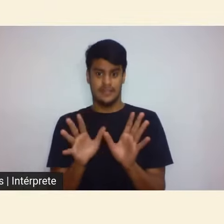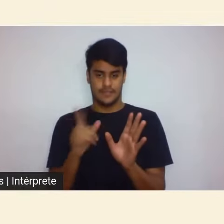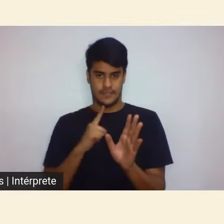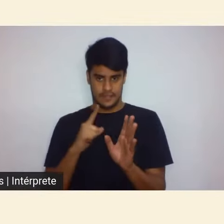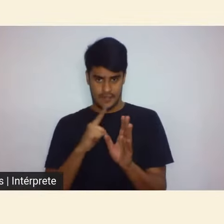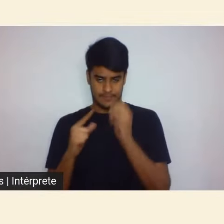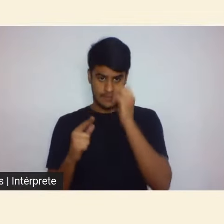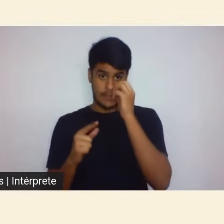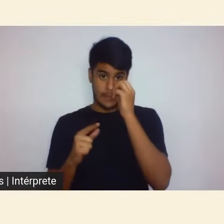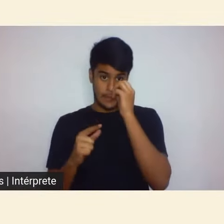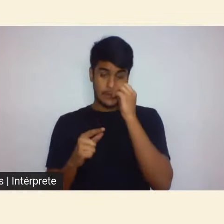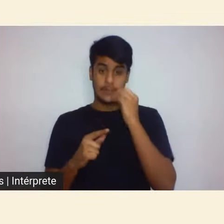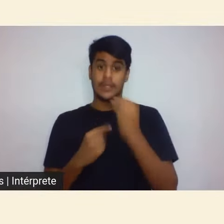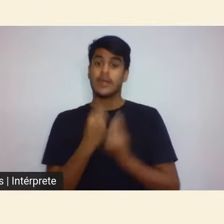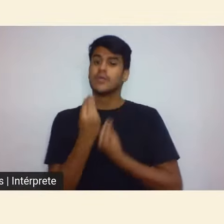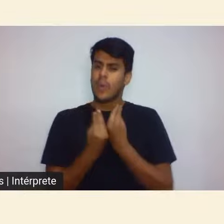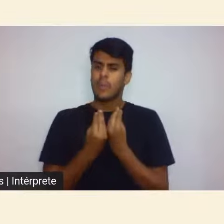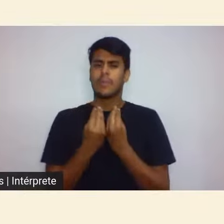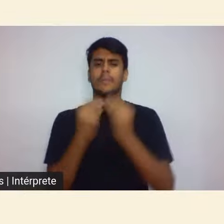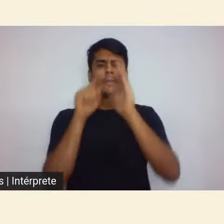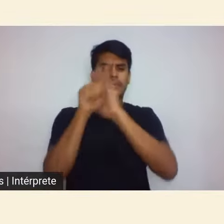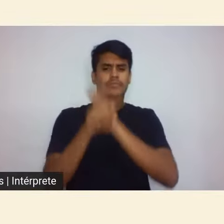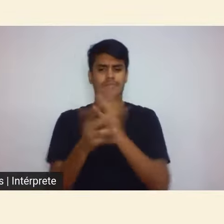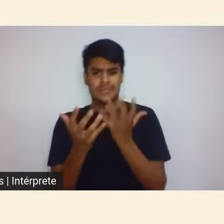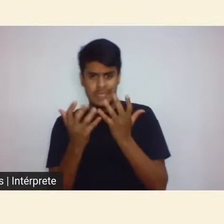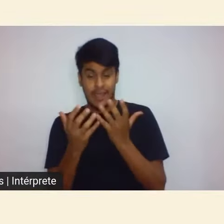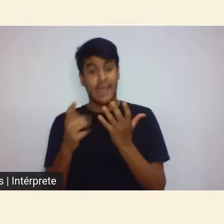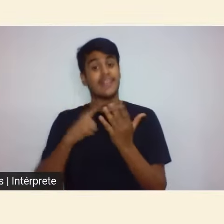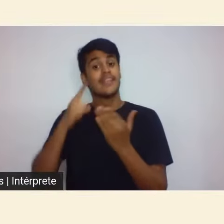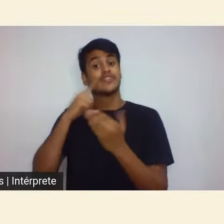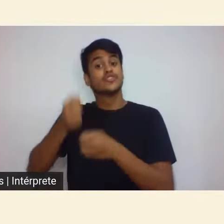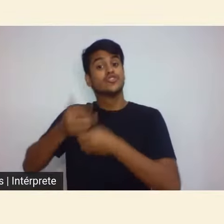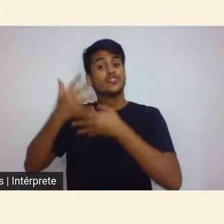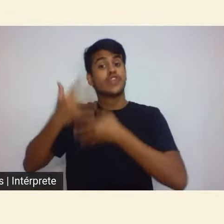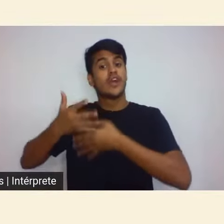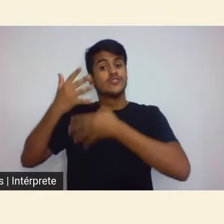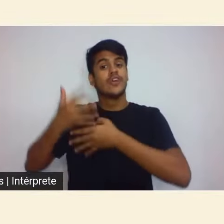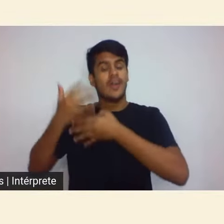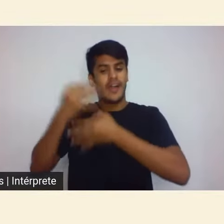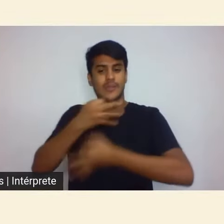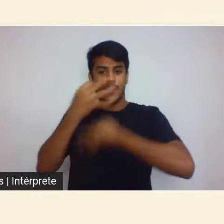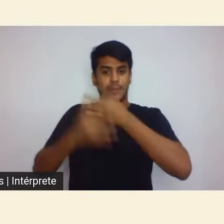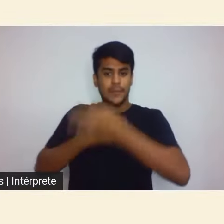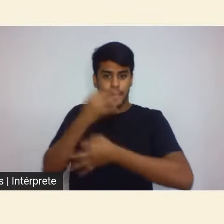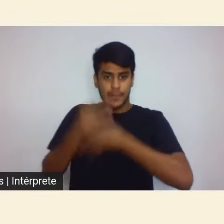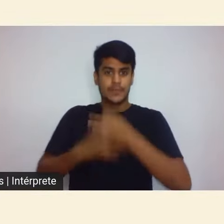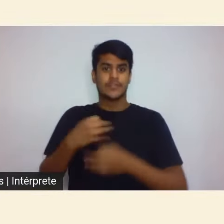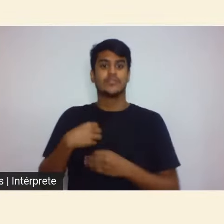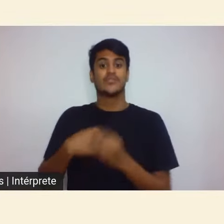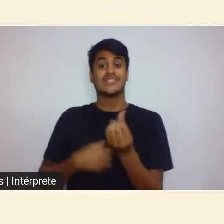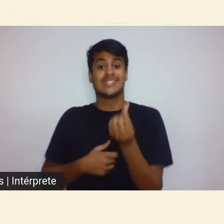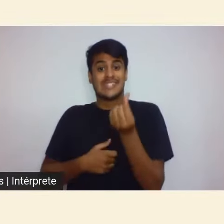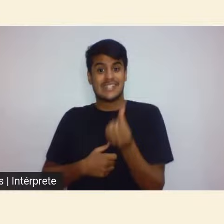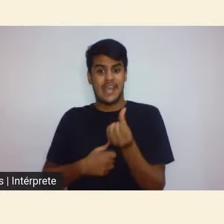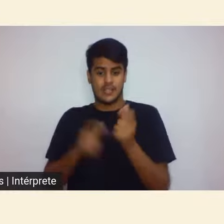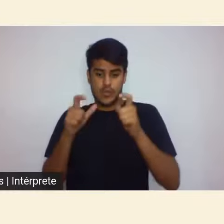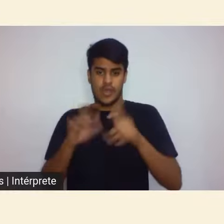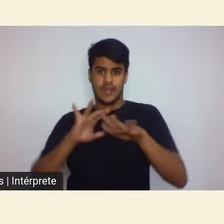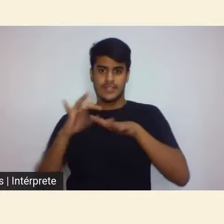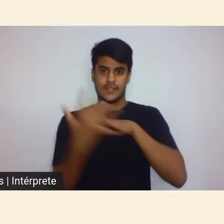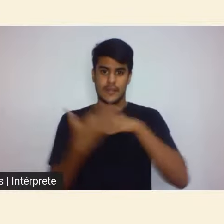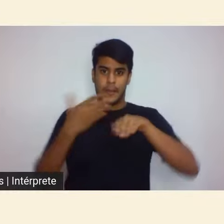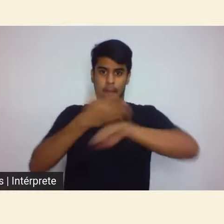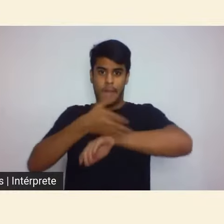para recepção de perguntas acontece usando o chat dos quatro, não, dos seis canais,